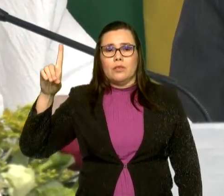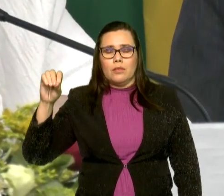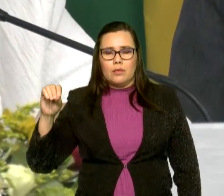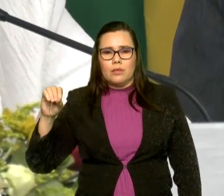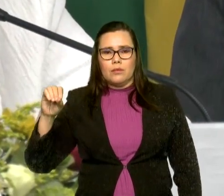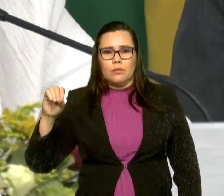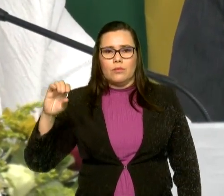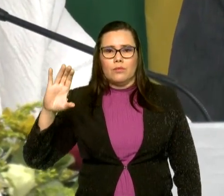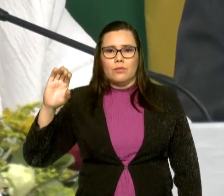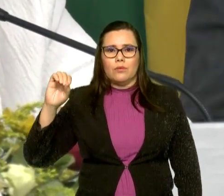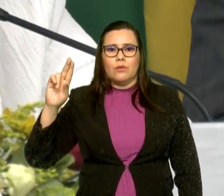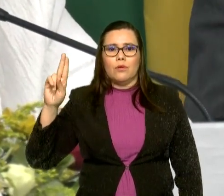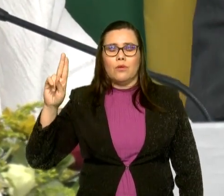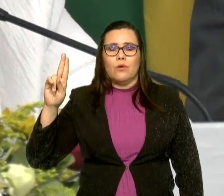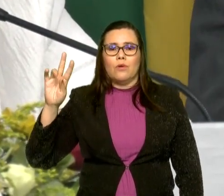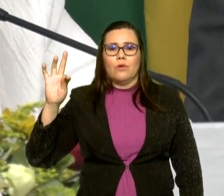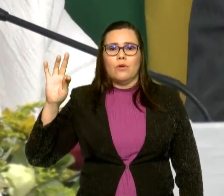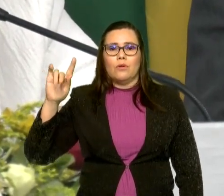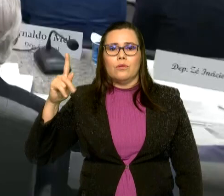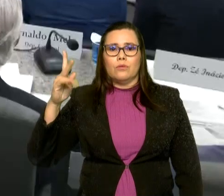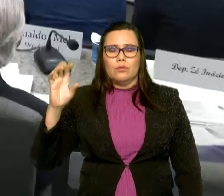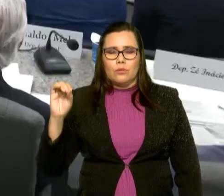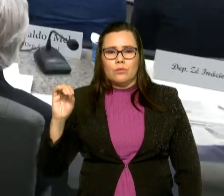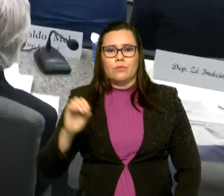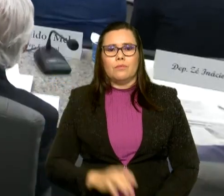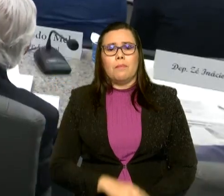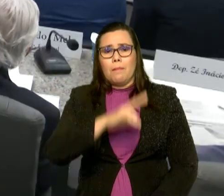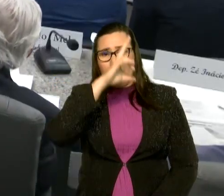aqui conosco na nossa mesa de honra.